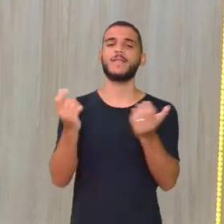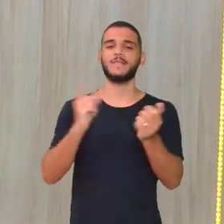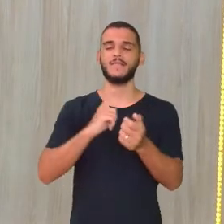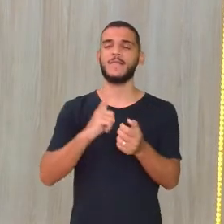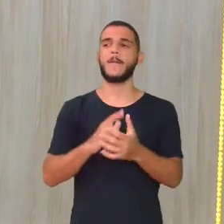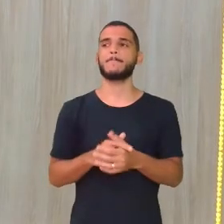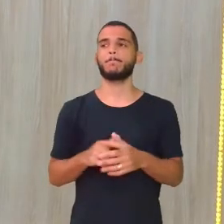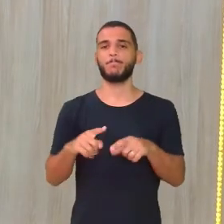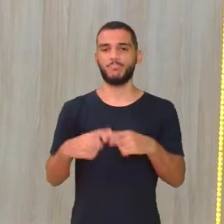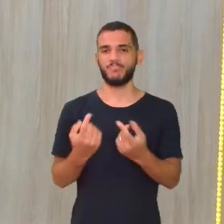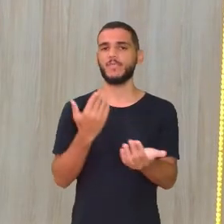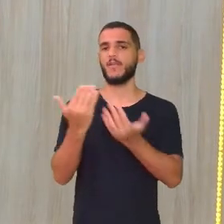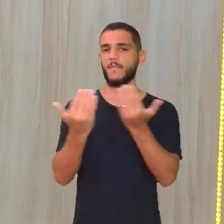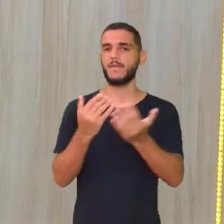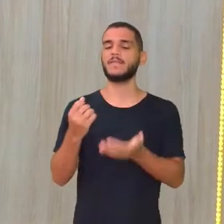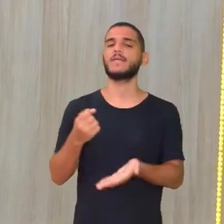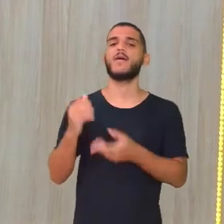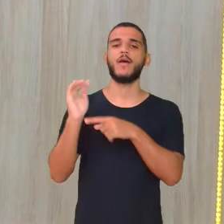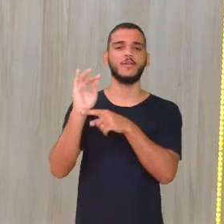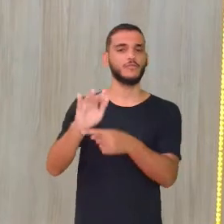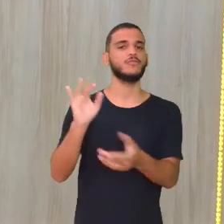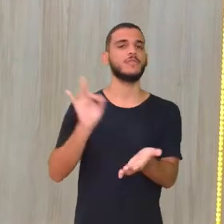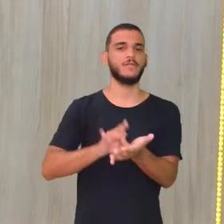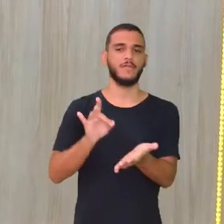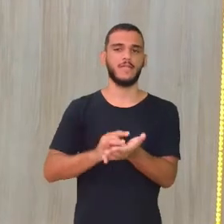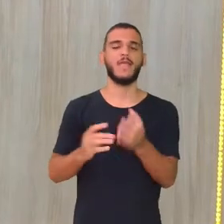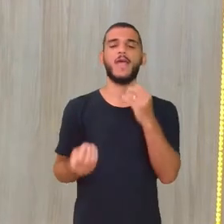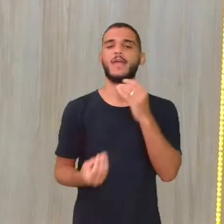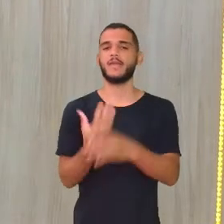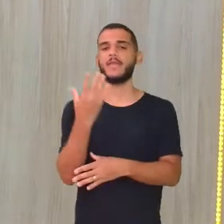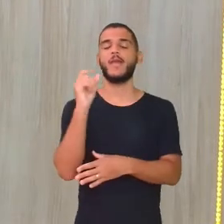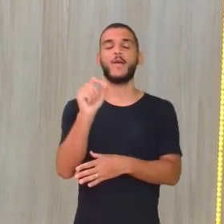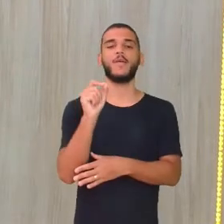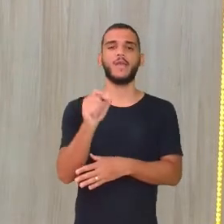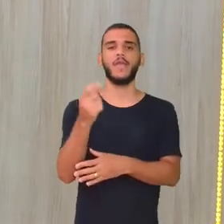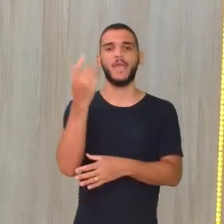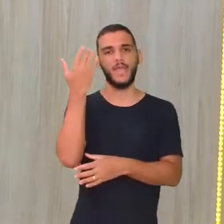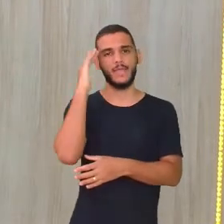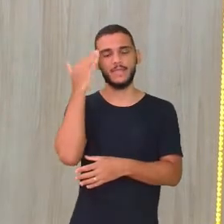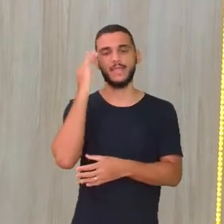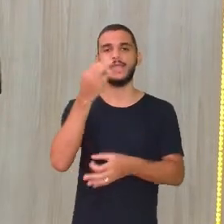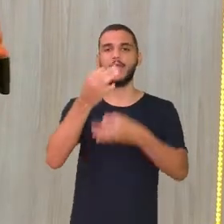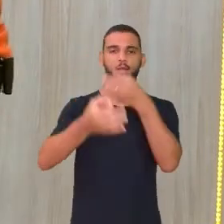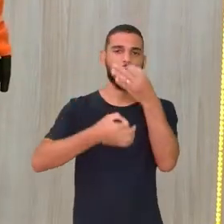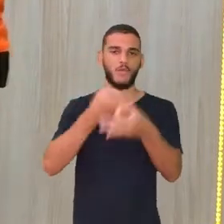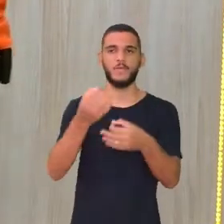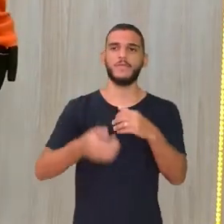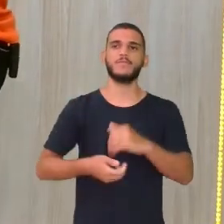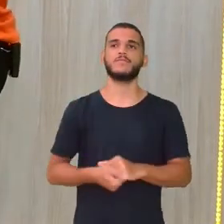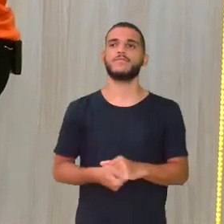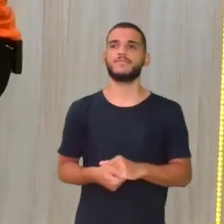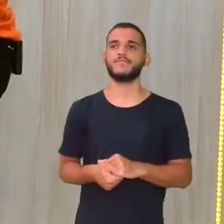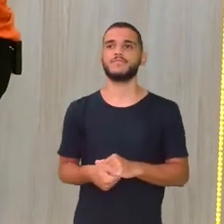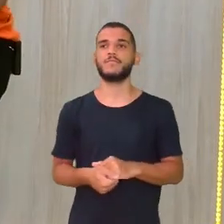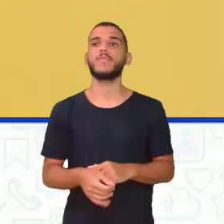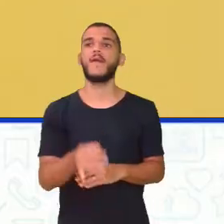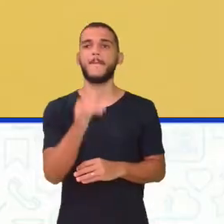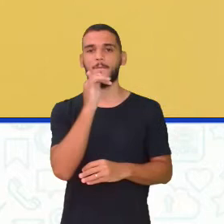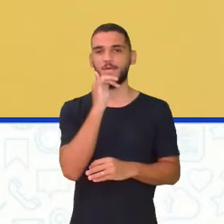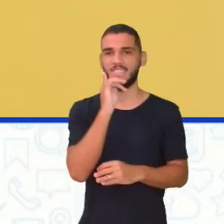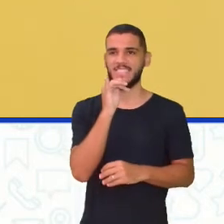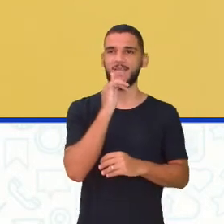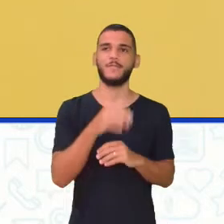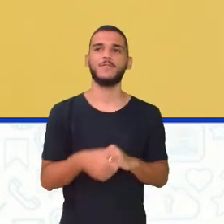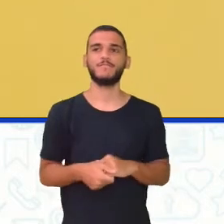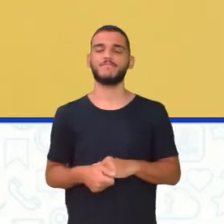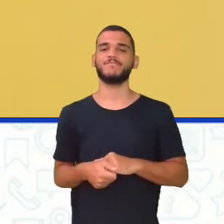Mas a comparação ajuda bastante a gente a criar, a entender os argumentos, né? Por exemplo, um argumento